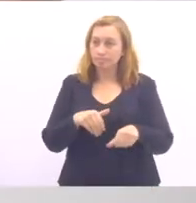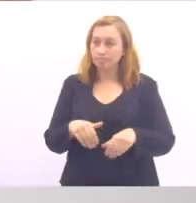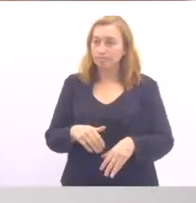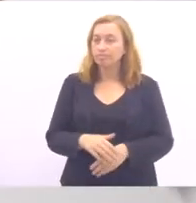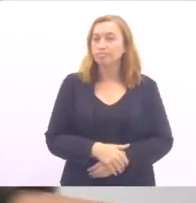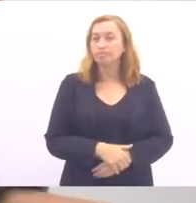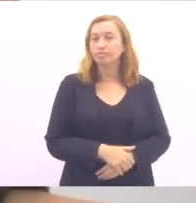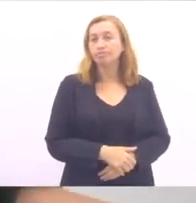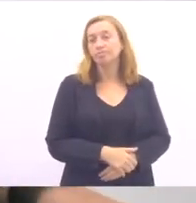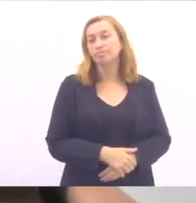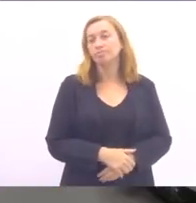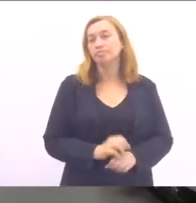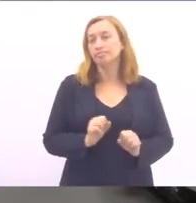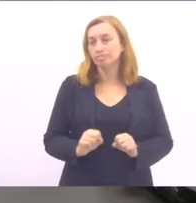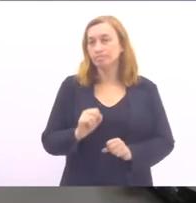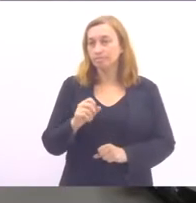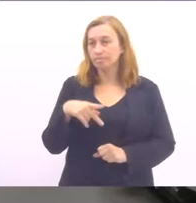esse...